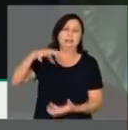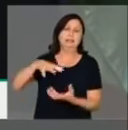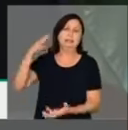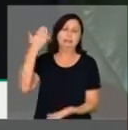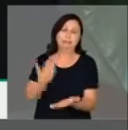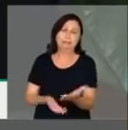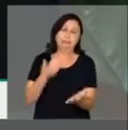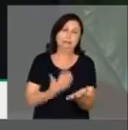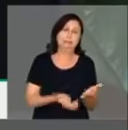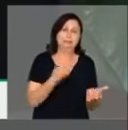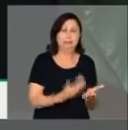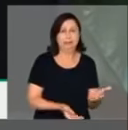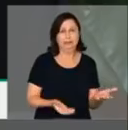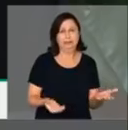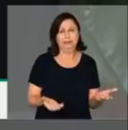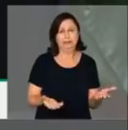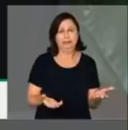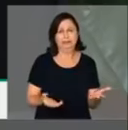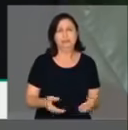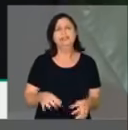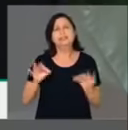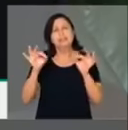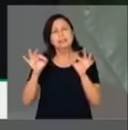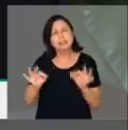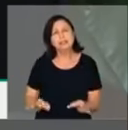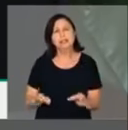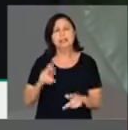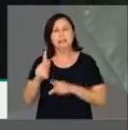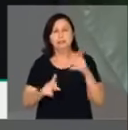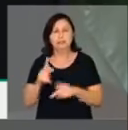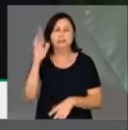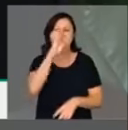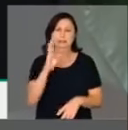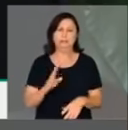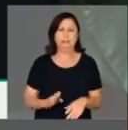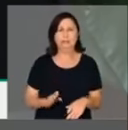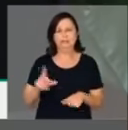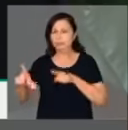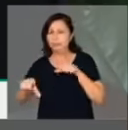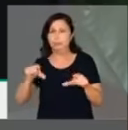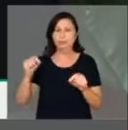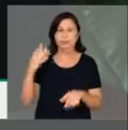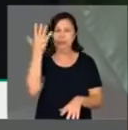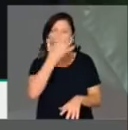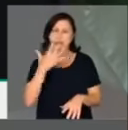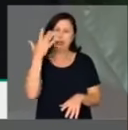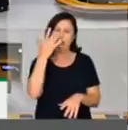vai optar pelo caminho do progresso e do desenvolvimento com Haddad, presidente.